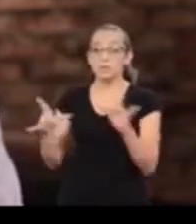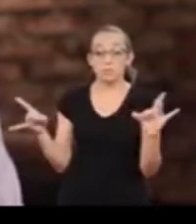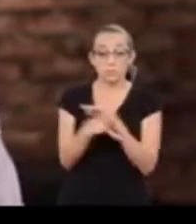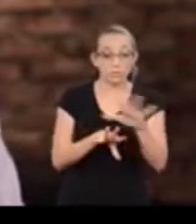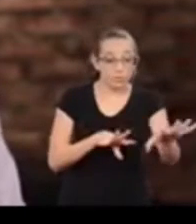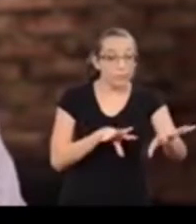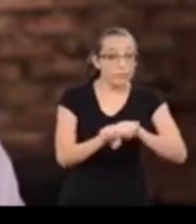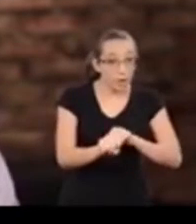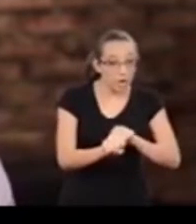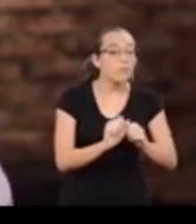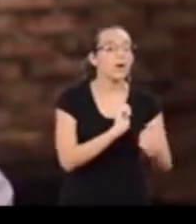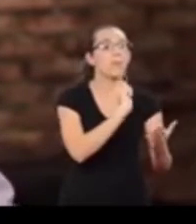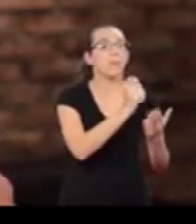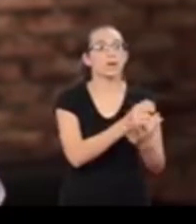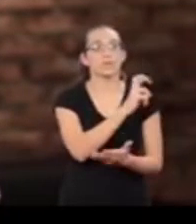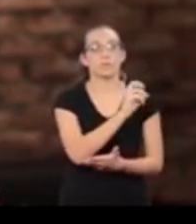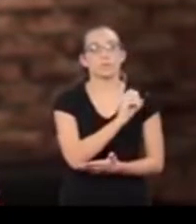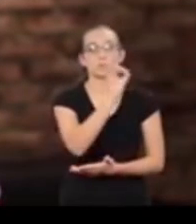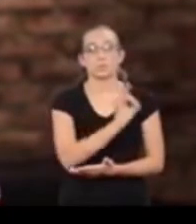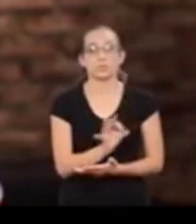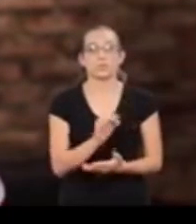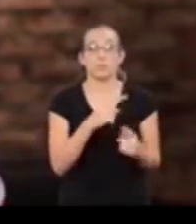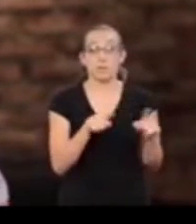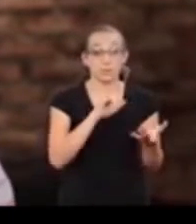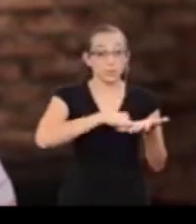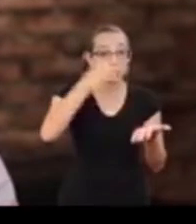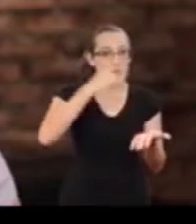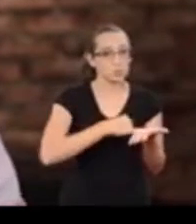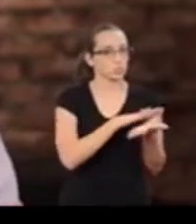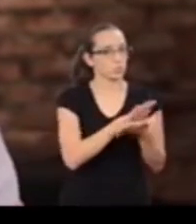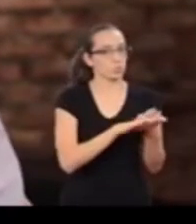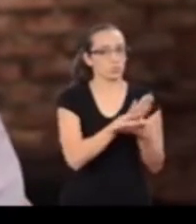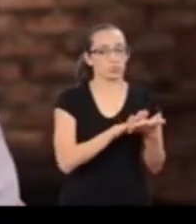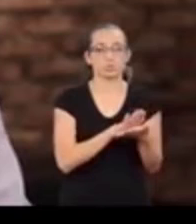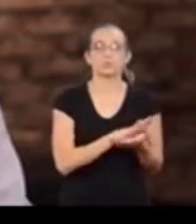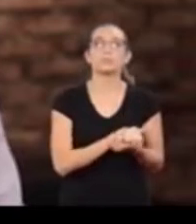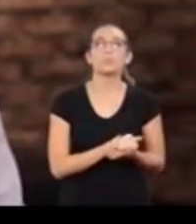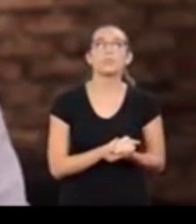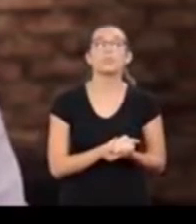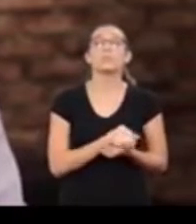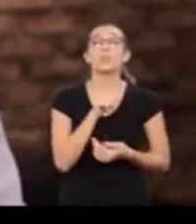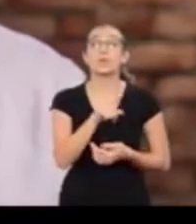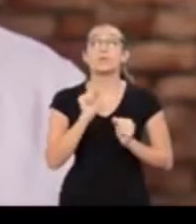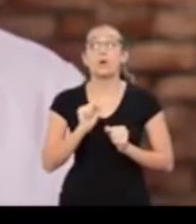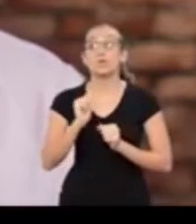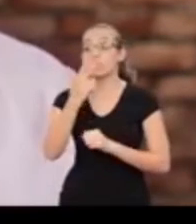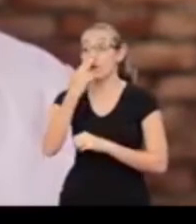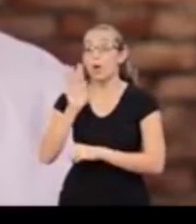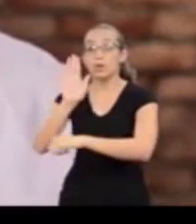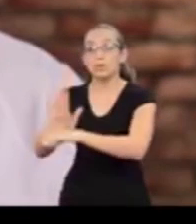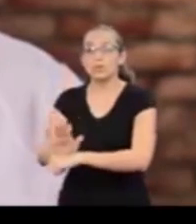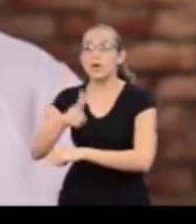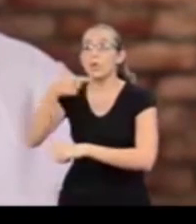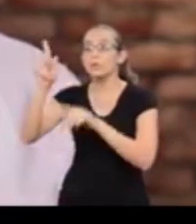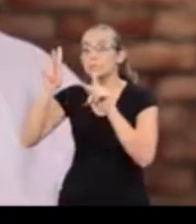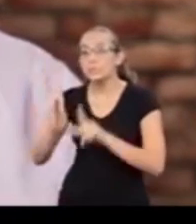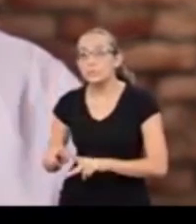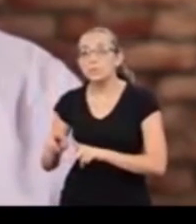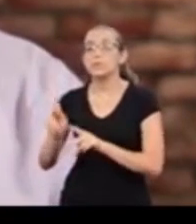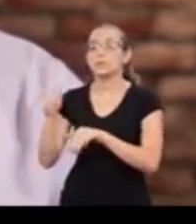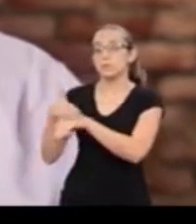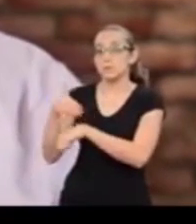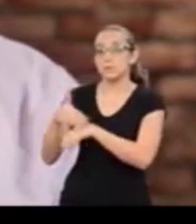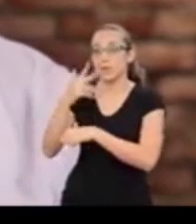a outra metade após a previsão de data de sua formatura, sem a incidência de juros remuneratórios. Essa restituição possibilita que